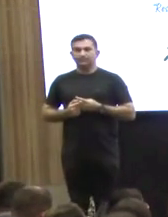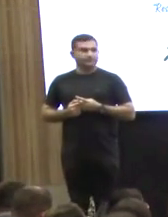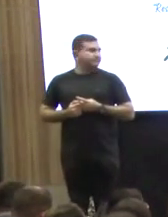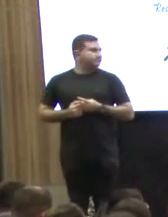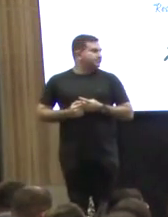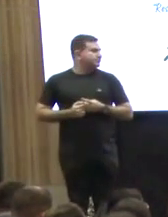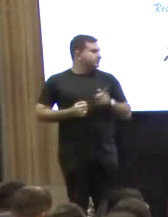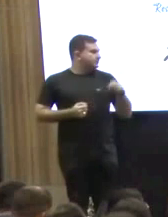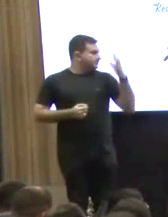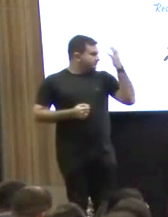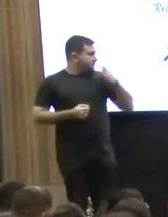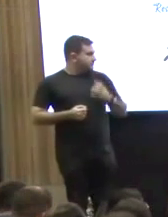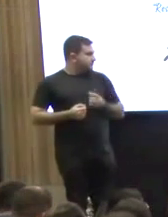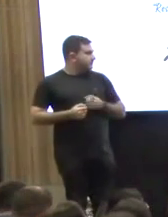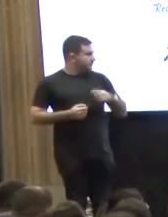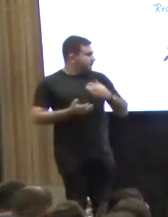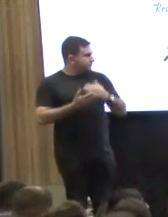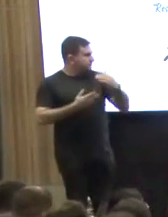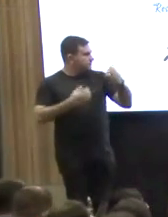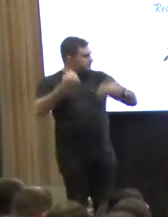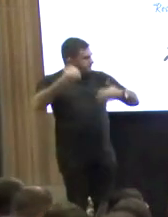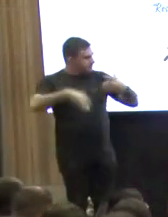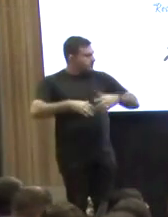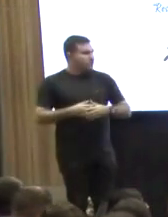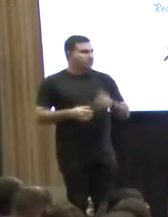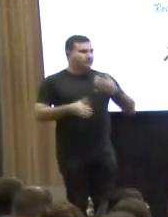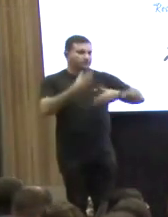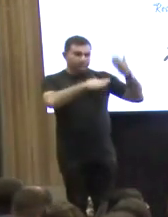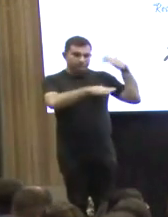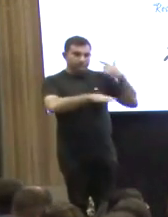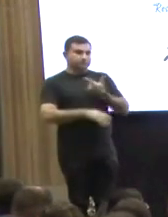que ser eliminadas, a gente simplesmente agradece que a gente está do lado certo.